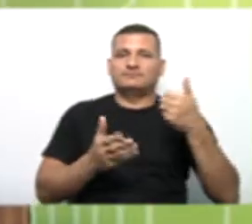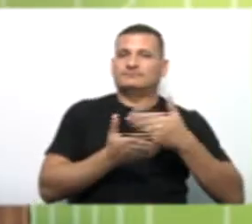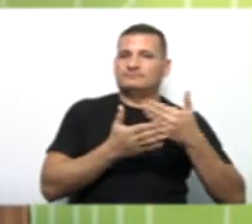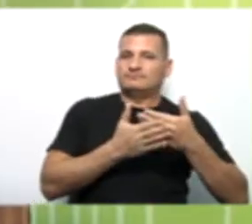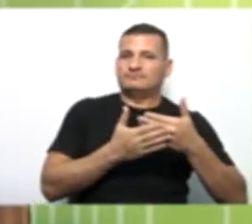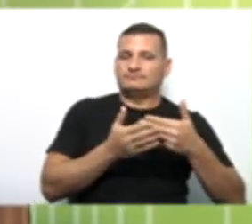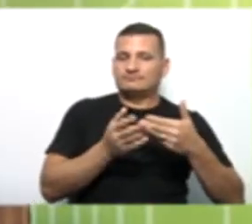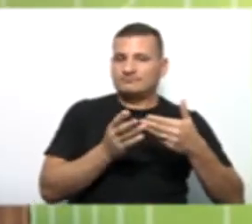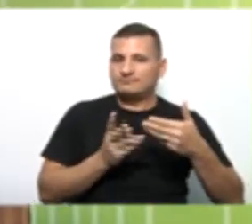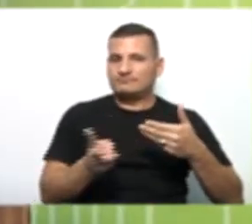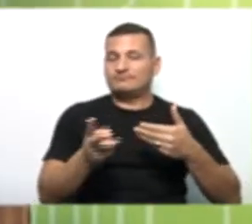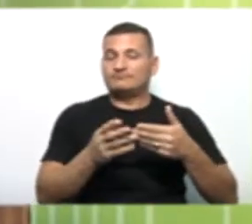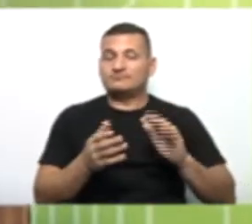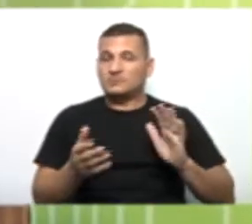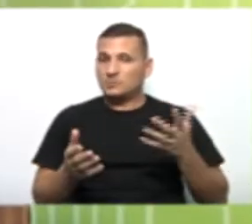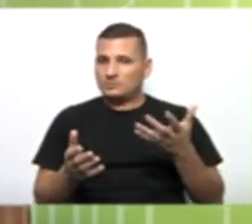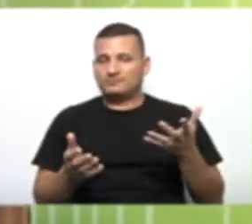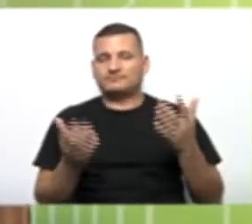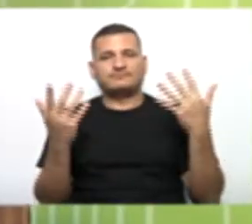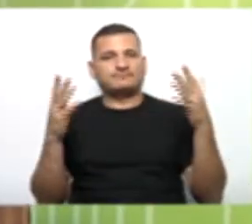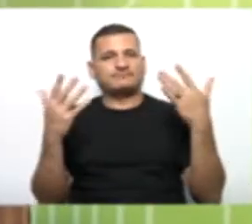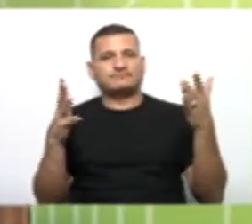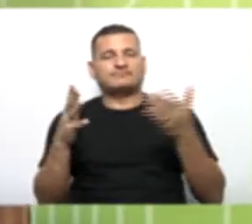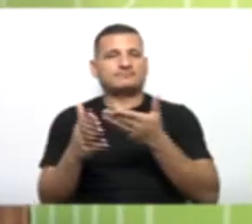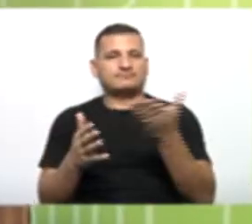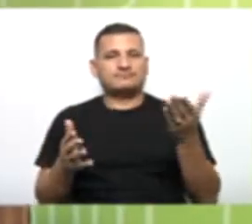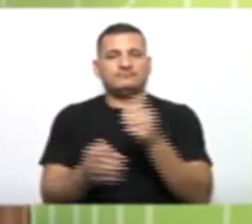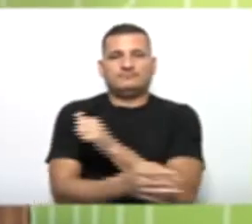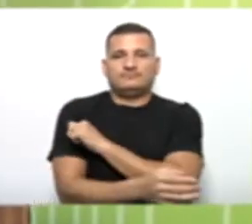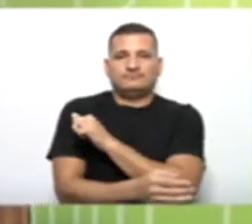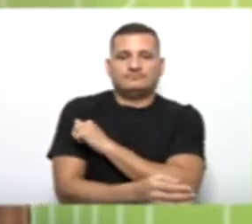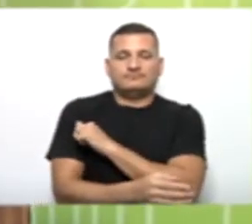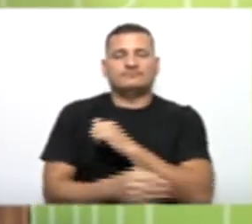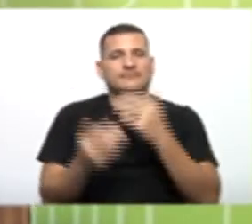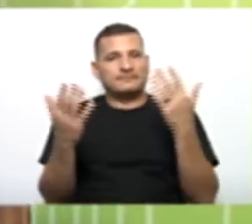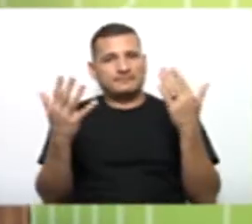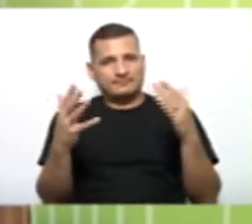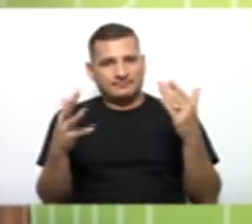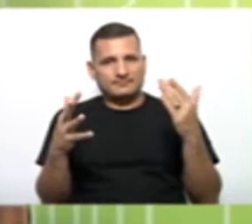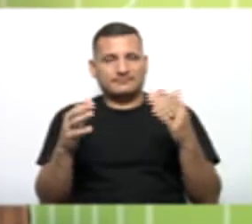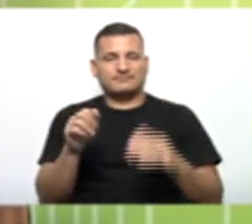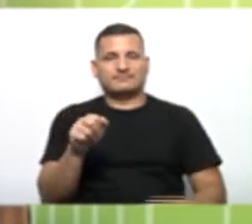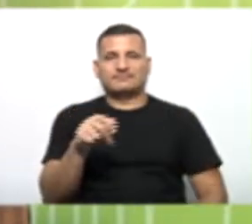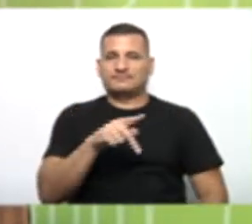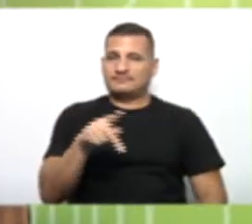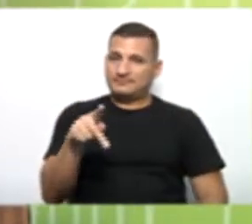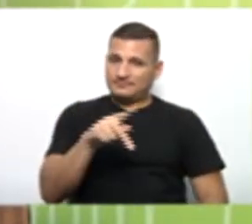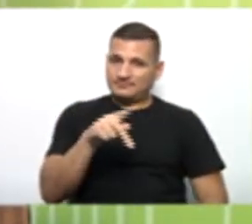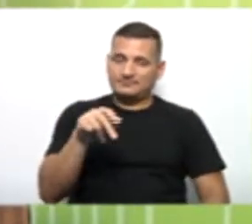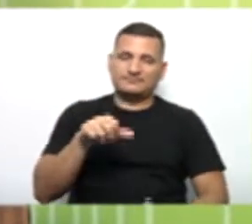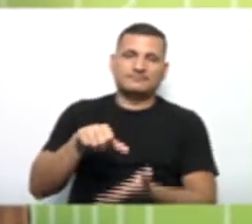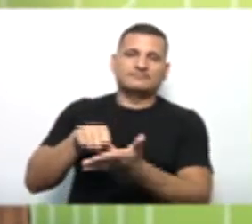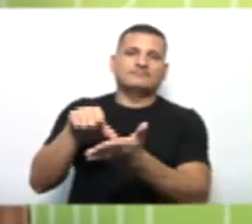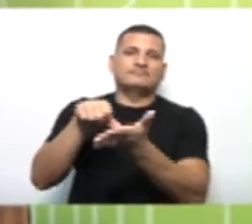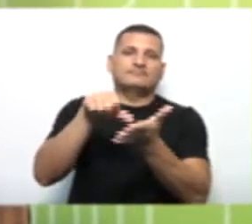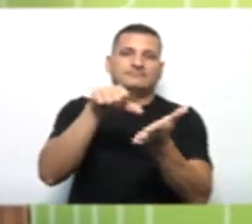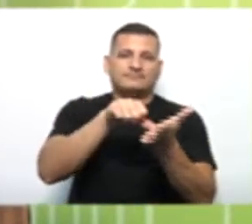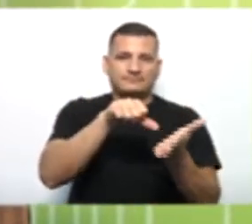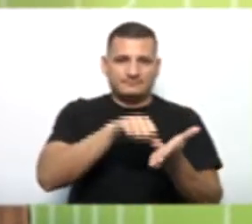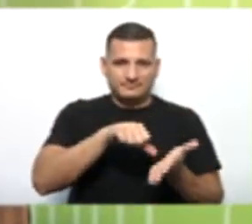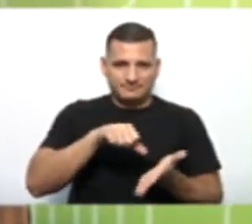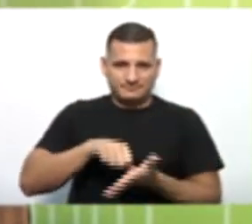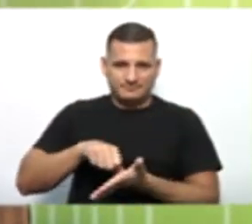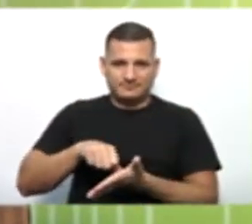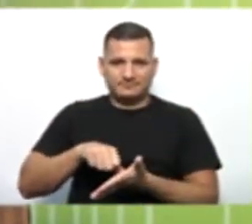eu quero parabenizá-los parabenizar os alunos parabenizar mais uma vez os professores dos polos presenciais